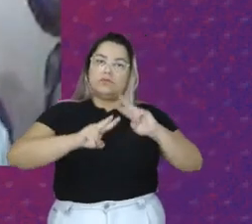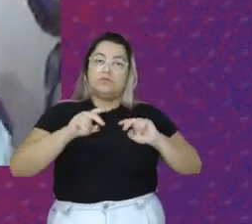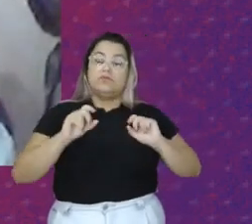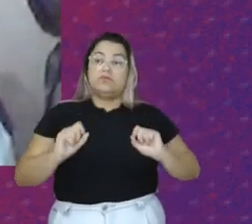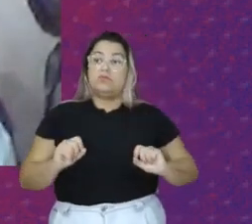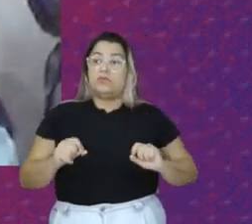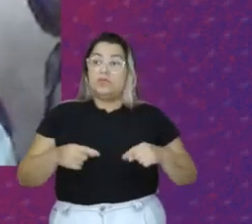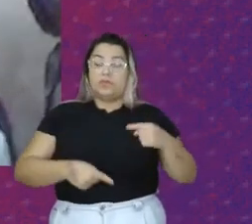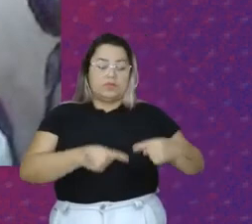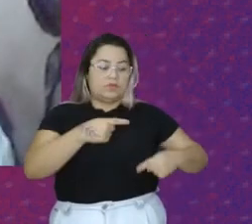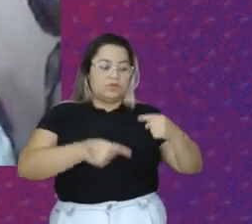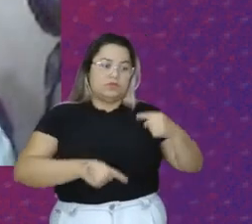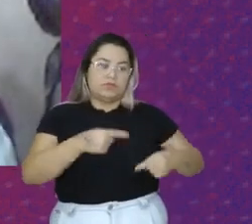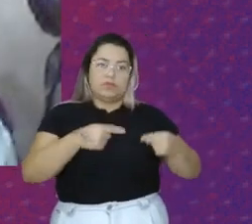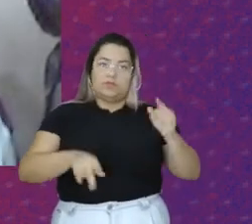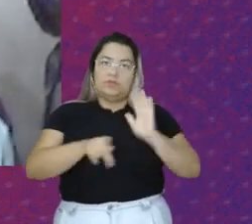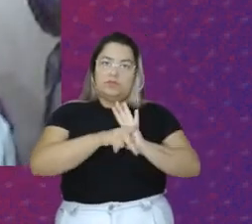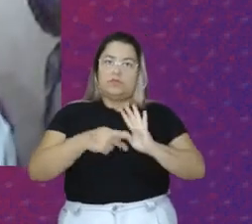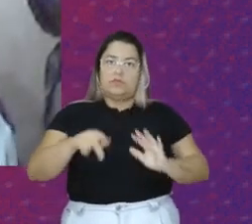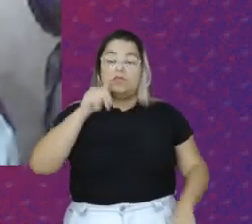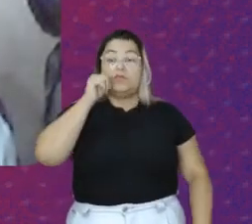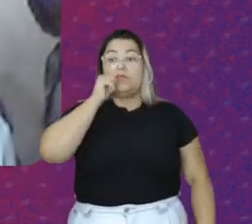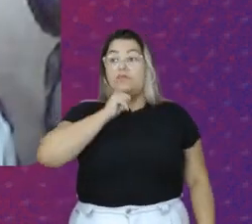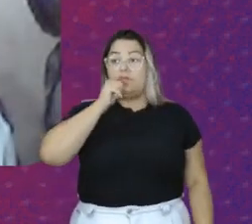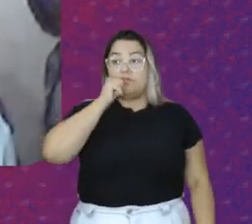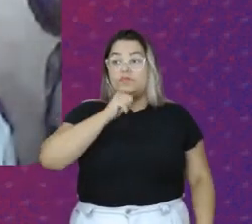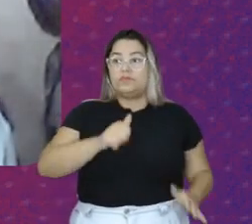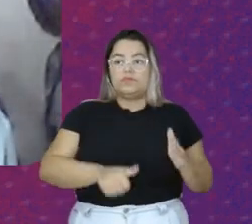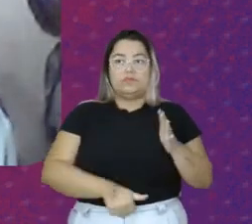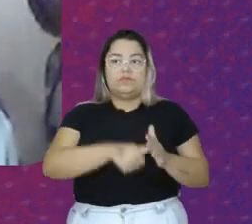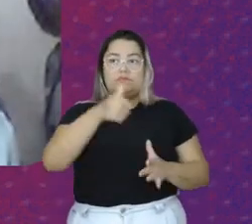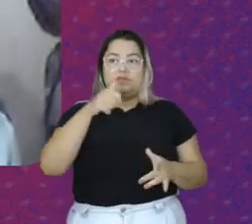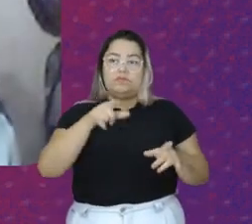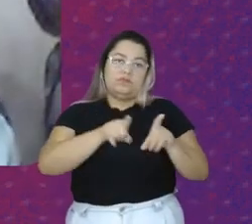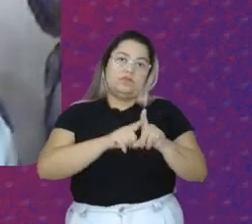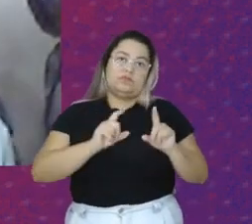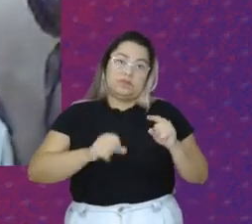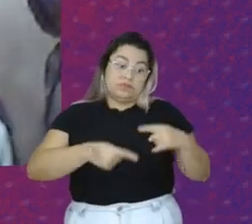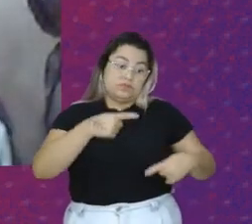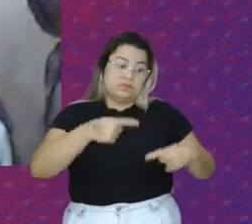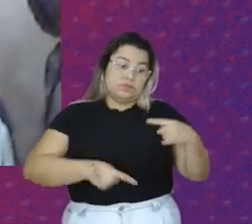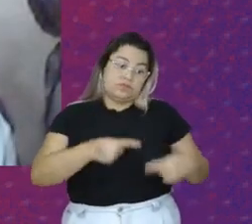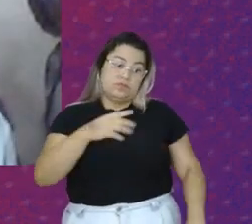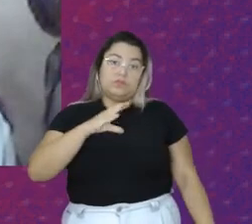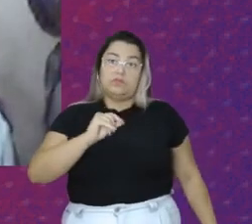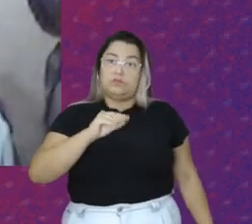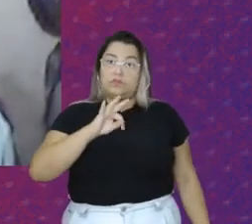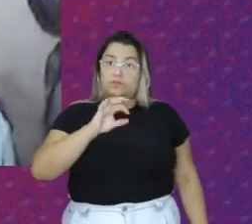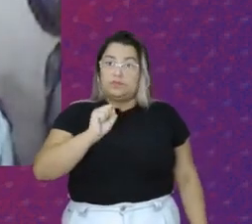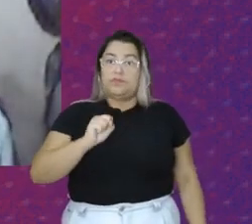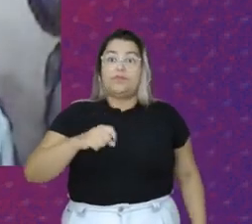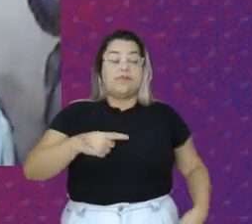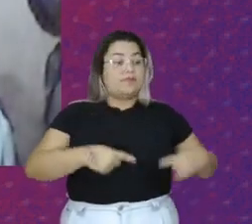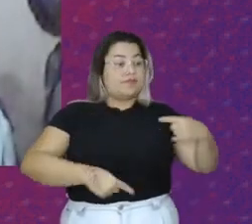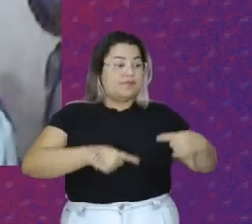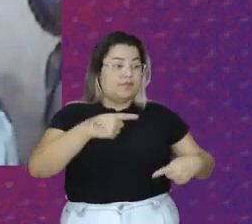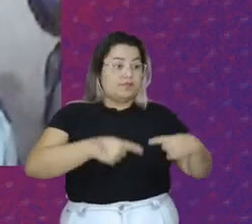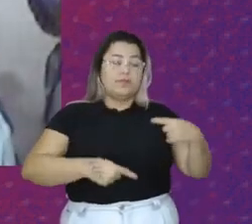tempo, políticas para as mulheres. Primeiro, a questão das políticas de cotas, as